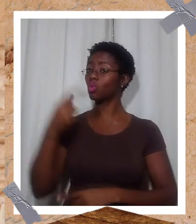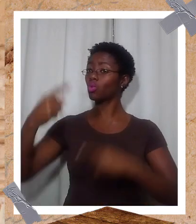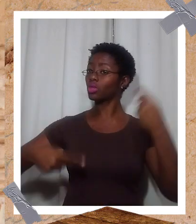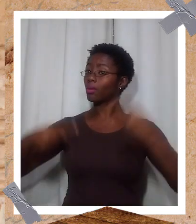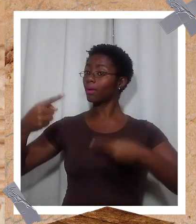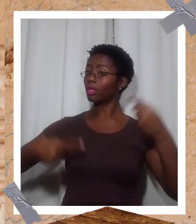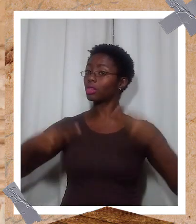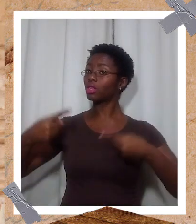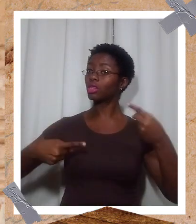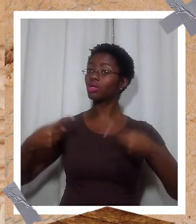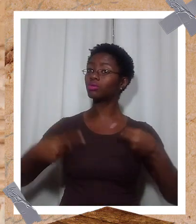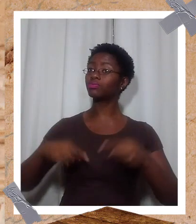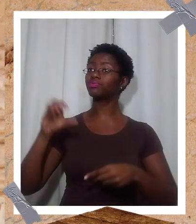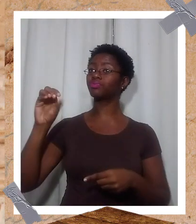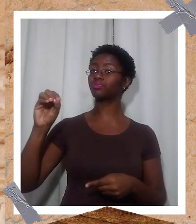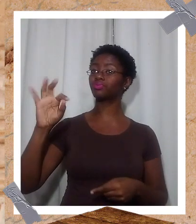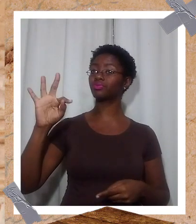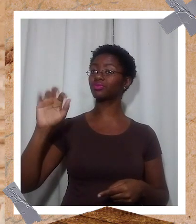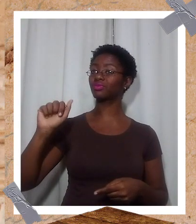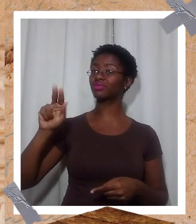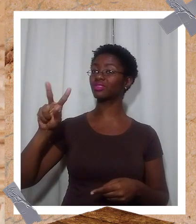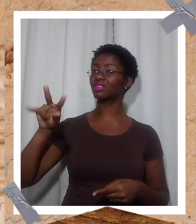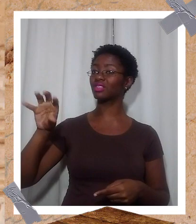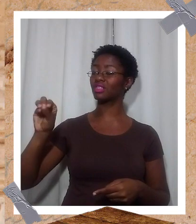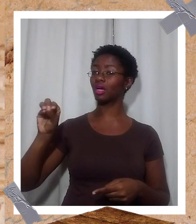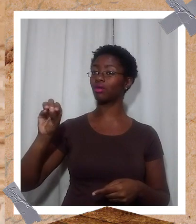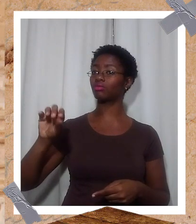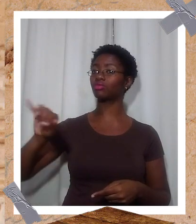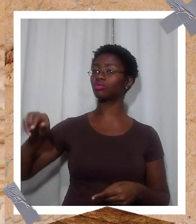debatedor, Otávio Júnior.